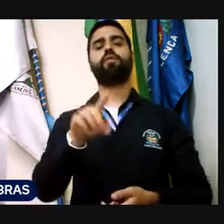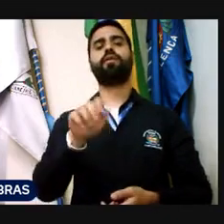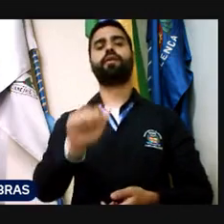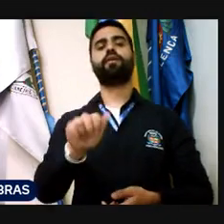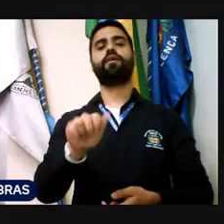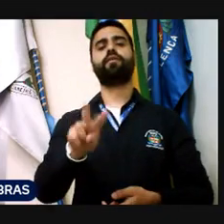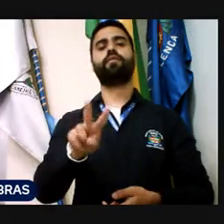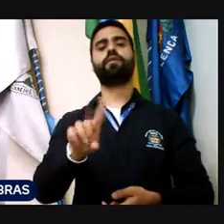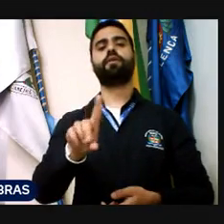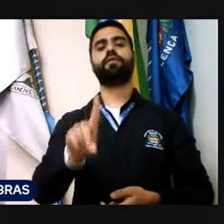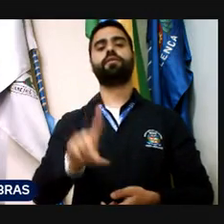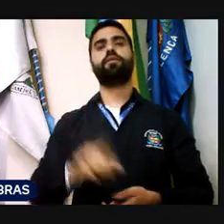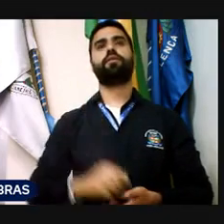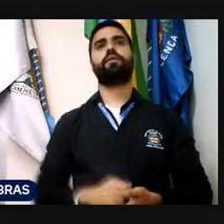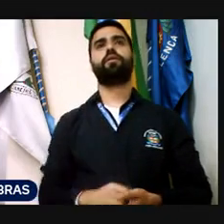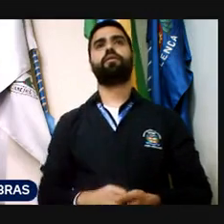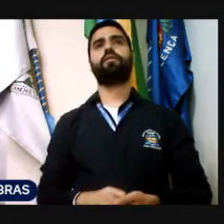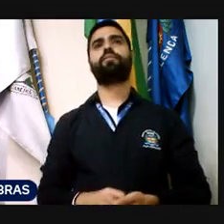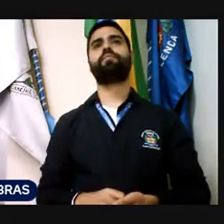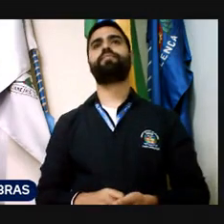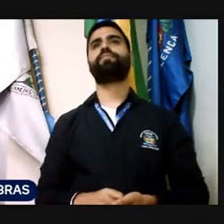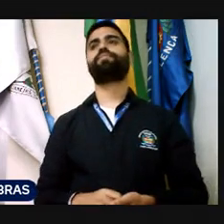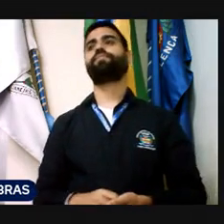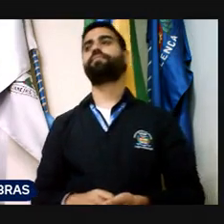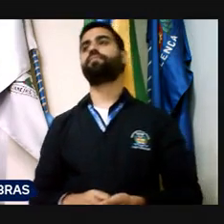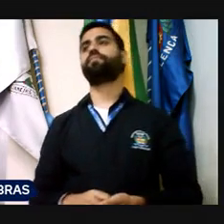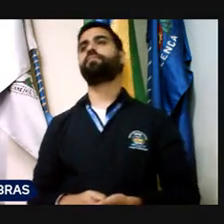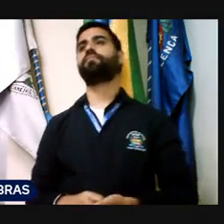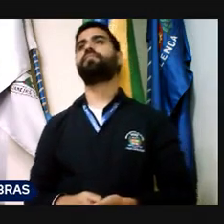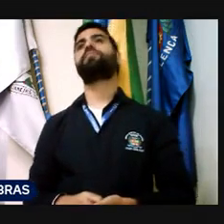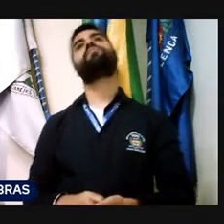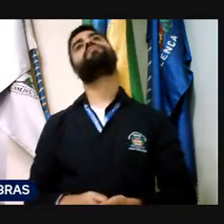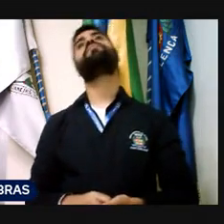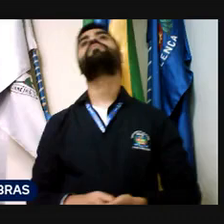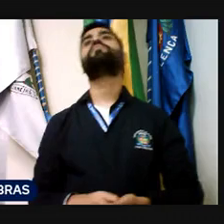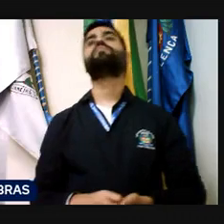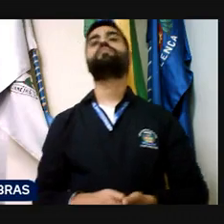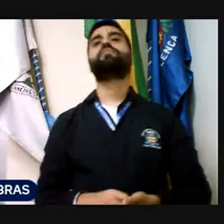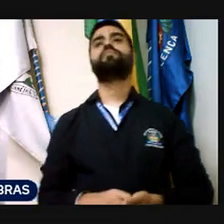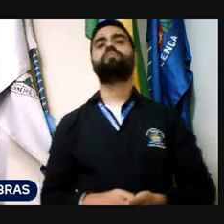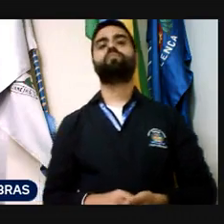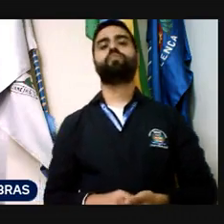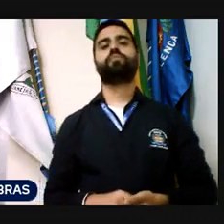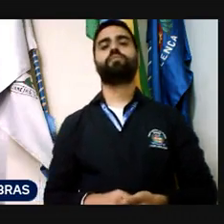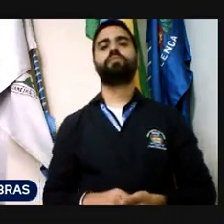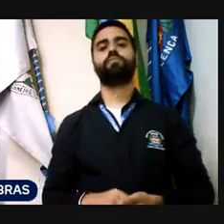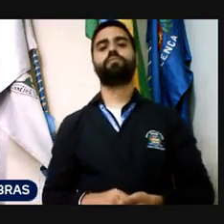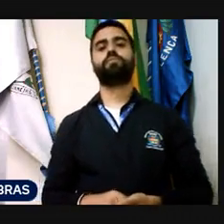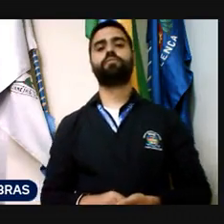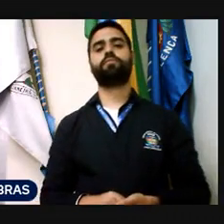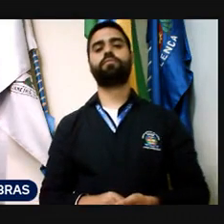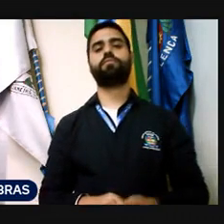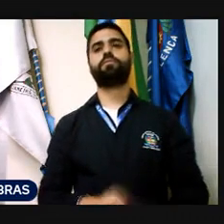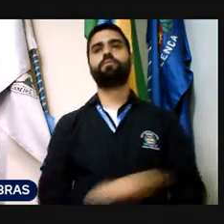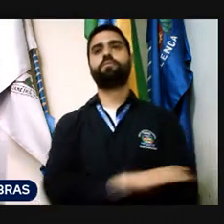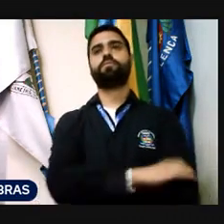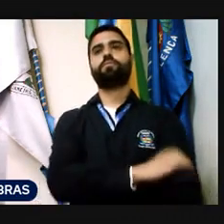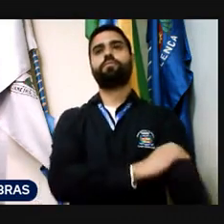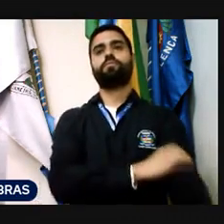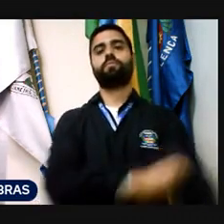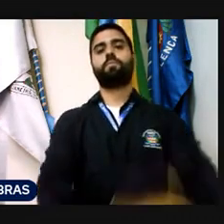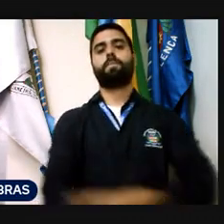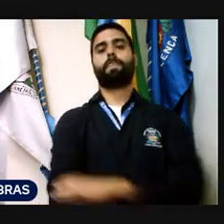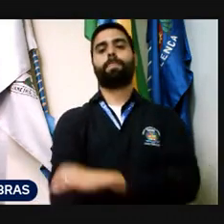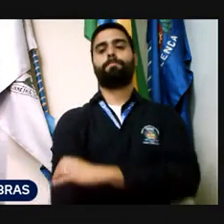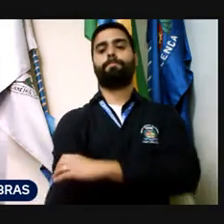Nogui. Requerimento do vereador David a ser encaminhado à gerência de projeto, solicitando em qual estágio